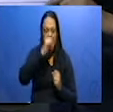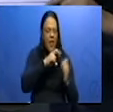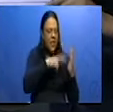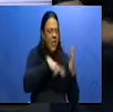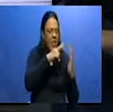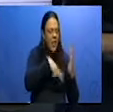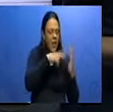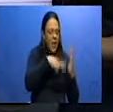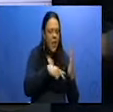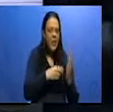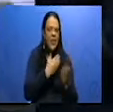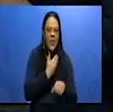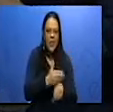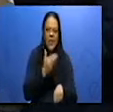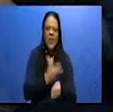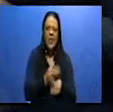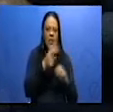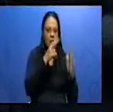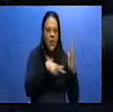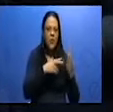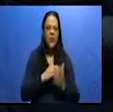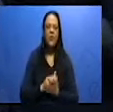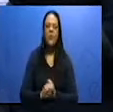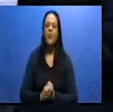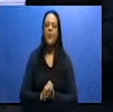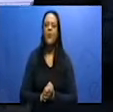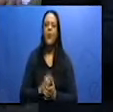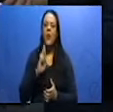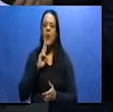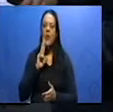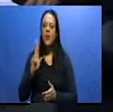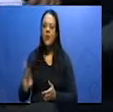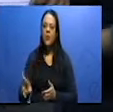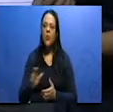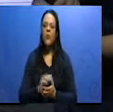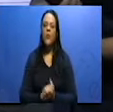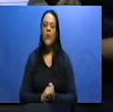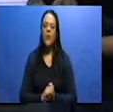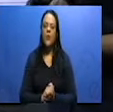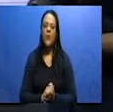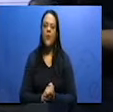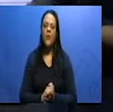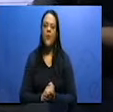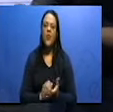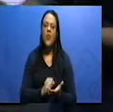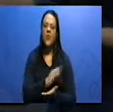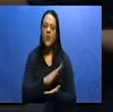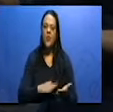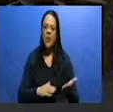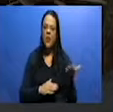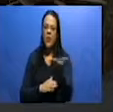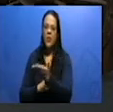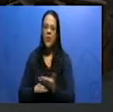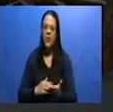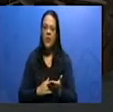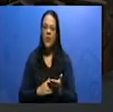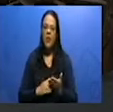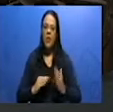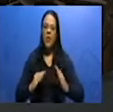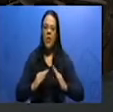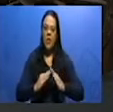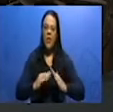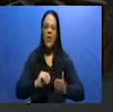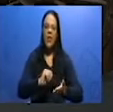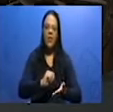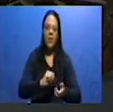sempre, tá, pessoal? Nós vamos responder algumas atividades juntos e vocês vão fazer a tarefa, que é o exercício 1 e 2